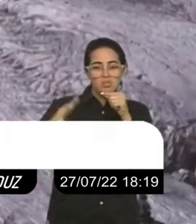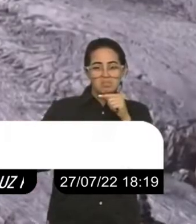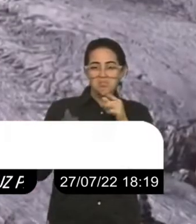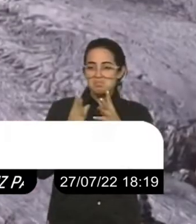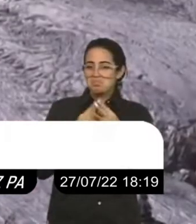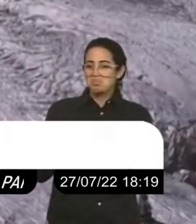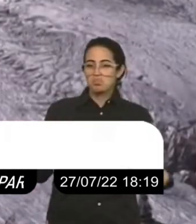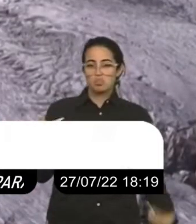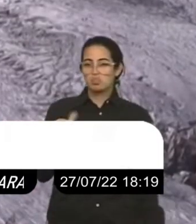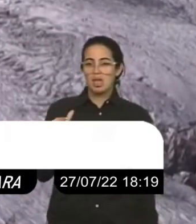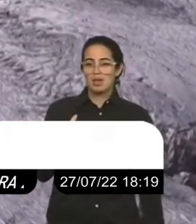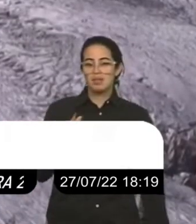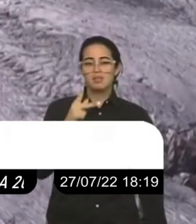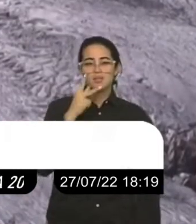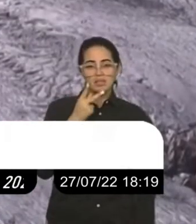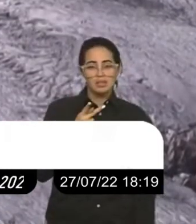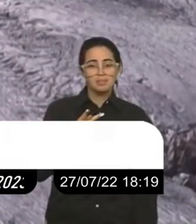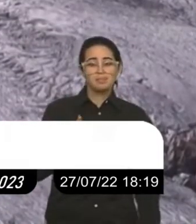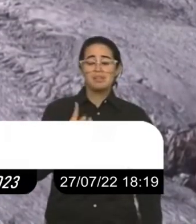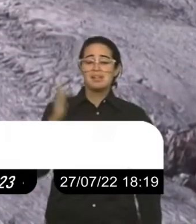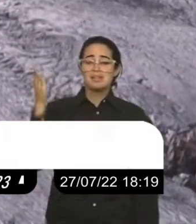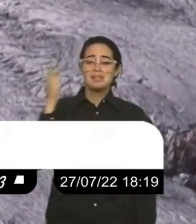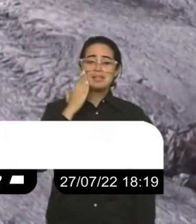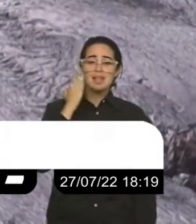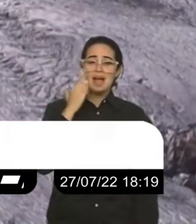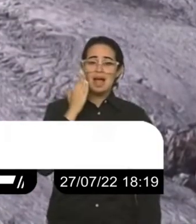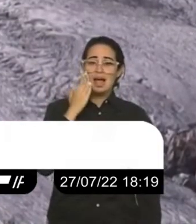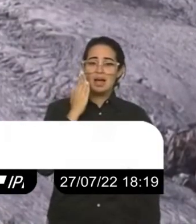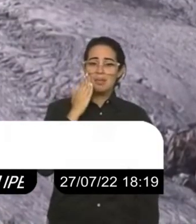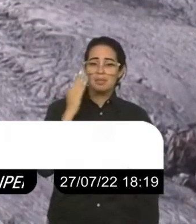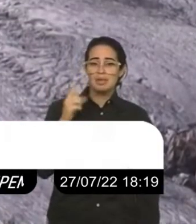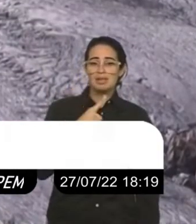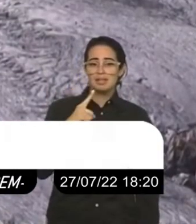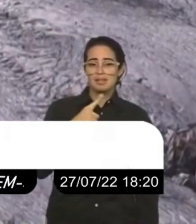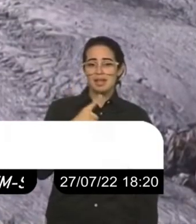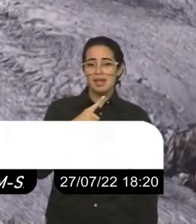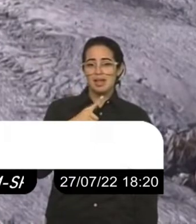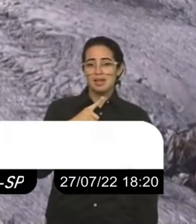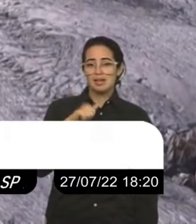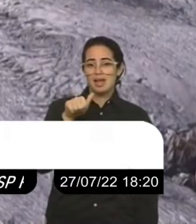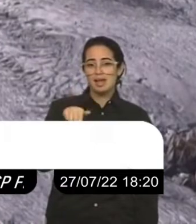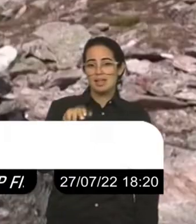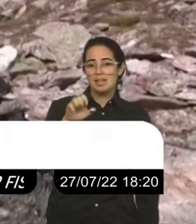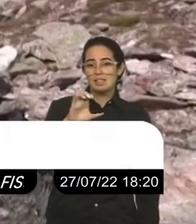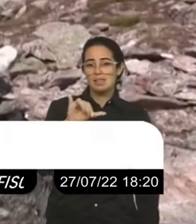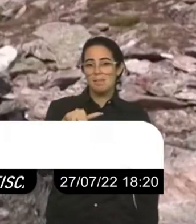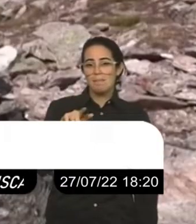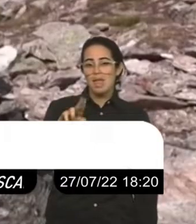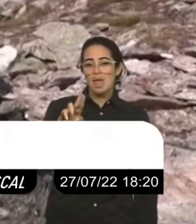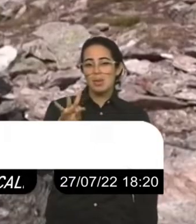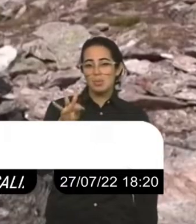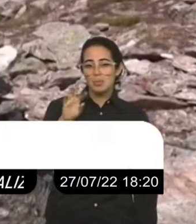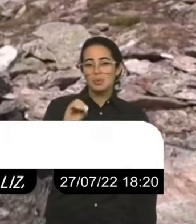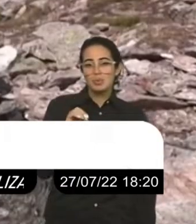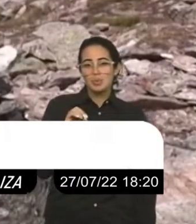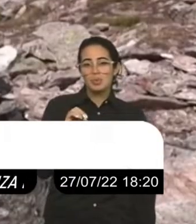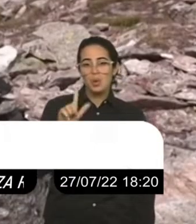E ela conclui: todo mundo sabe que há aquecimento global, mas você percebe que aqui o negócio é